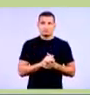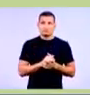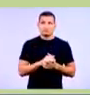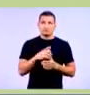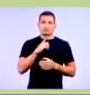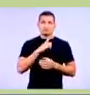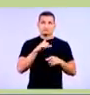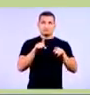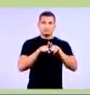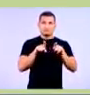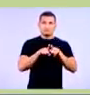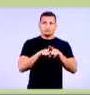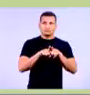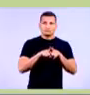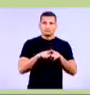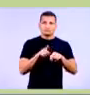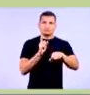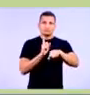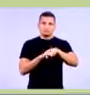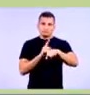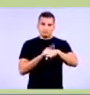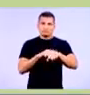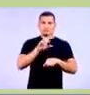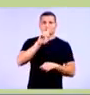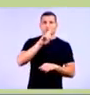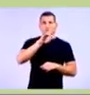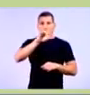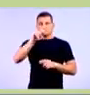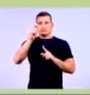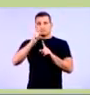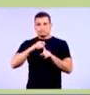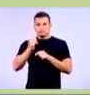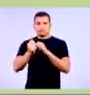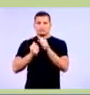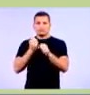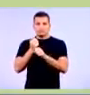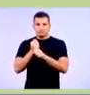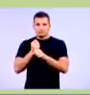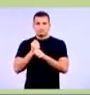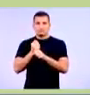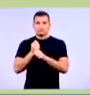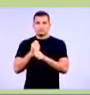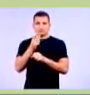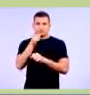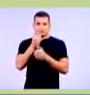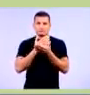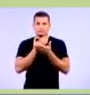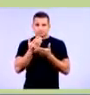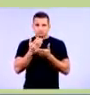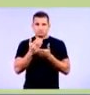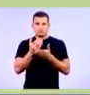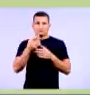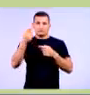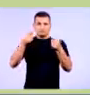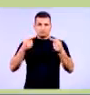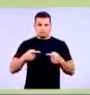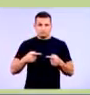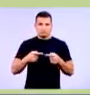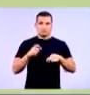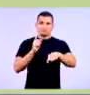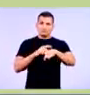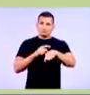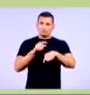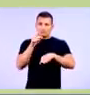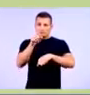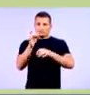as indicações. Que horas, que dia, mês e ano que você começou o questionário e o horário e que horas você